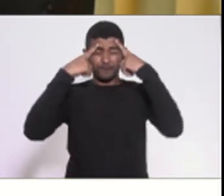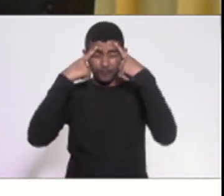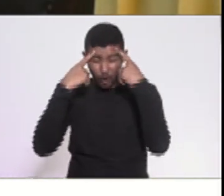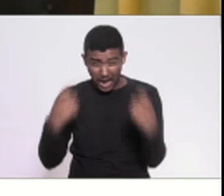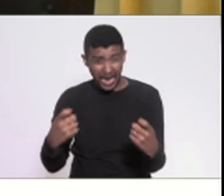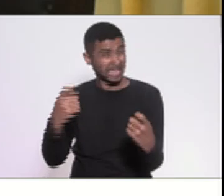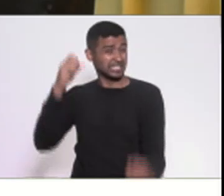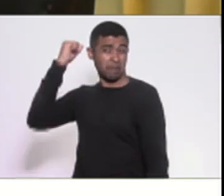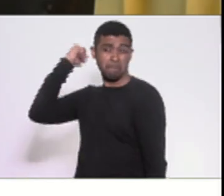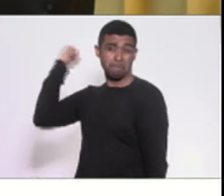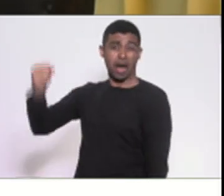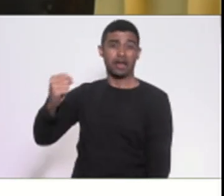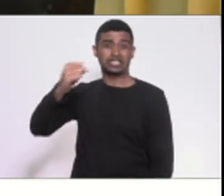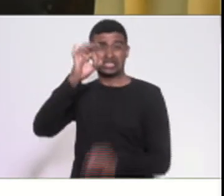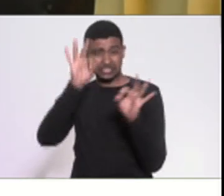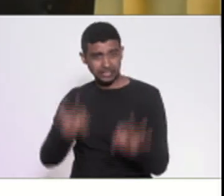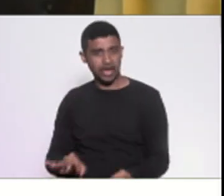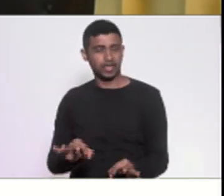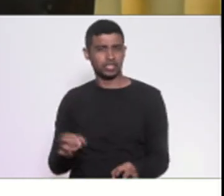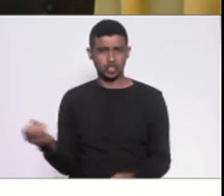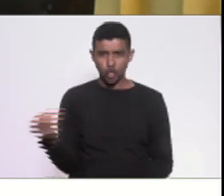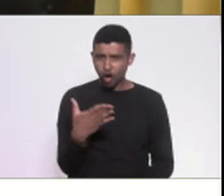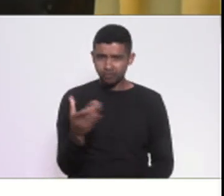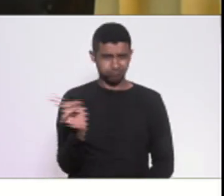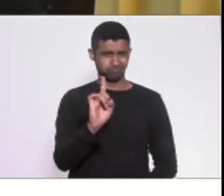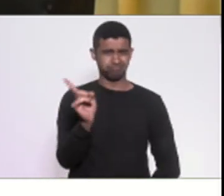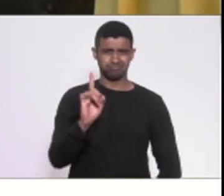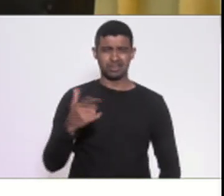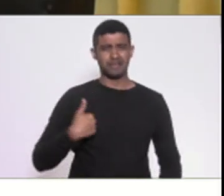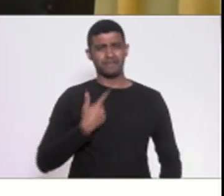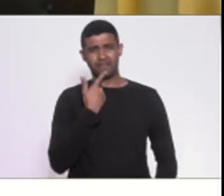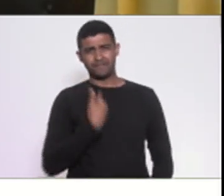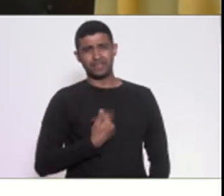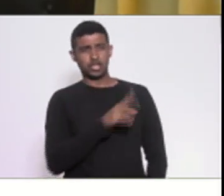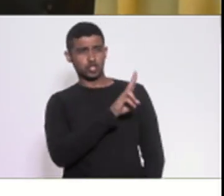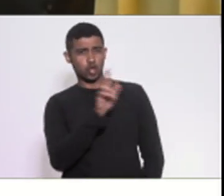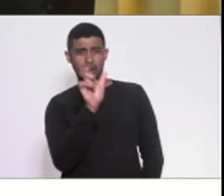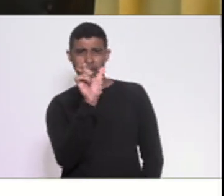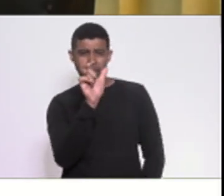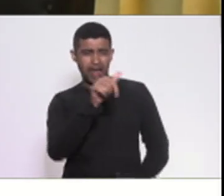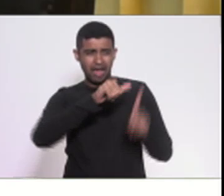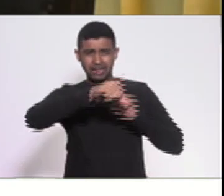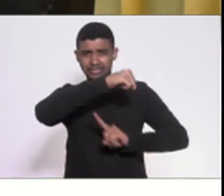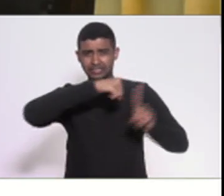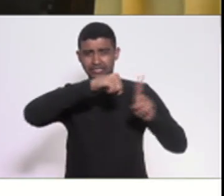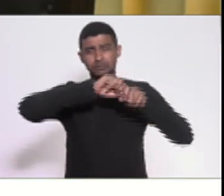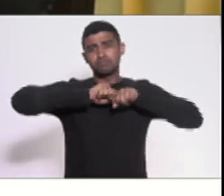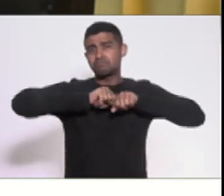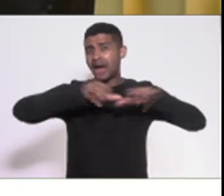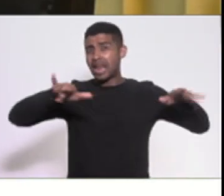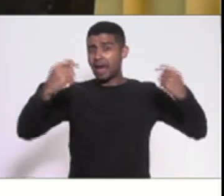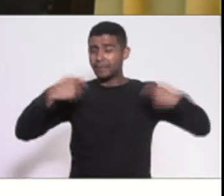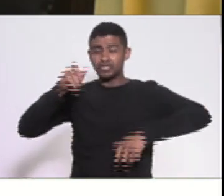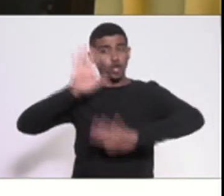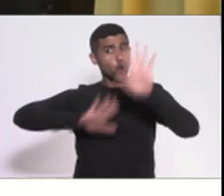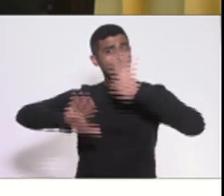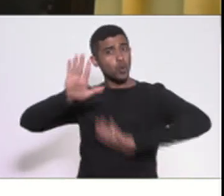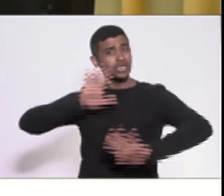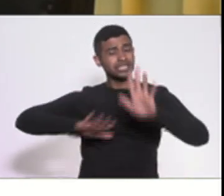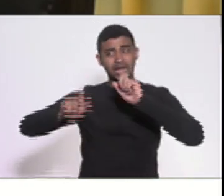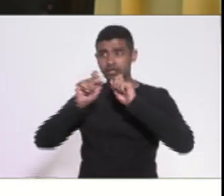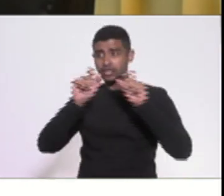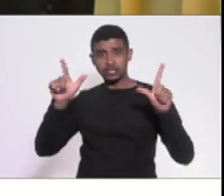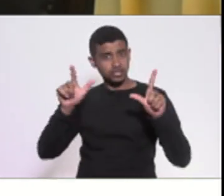as mulheres não é uma novidade. A novidade é nomear esse fenômeno de forma a trazer mais atenção e cuidado para esse tipo de